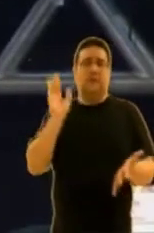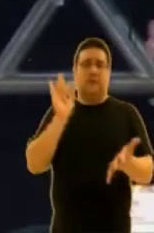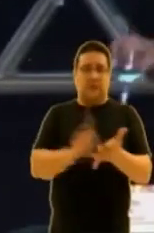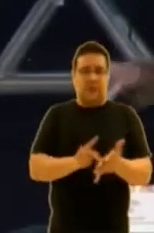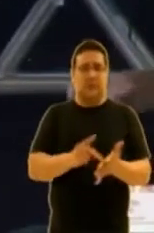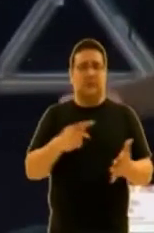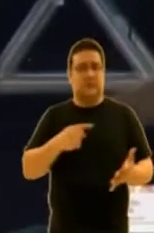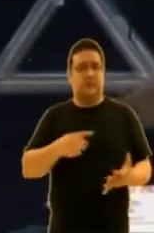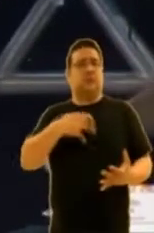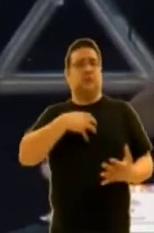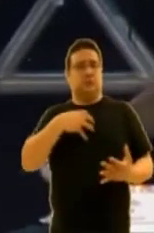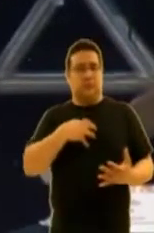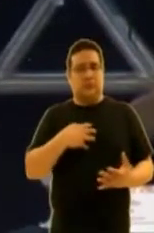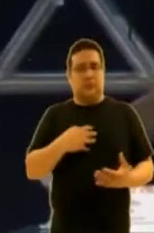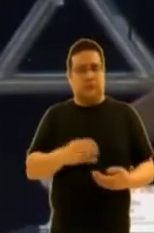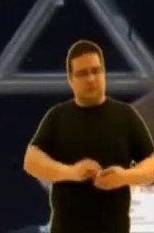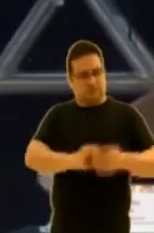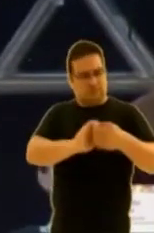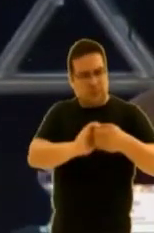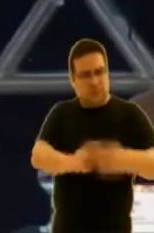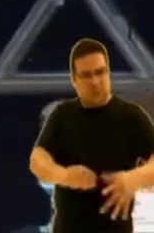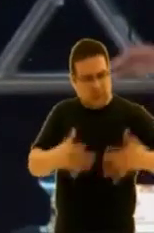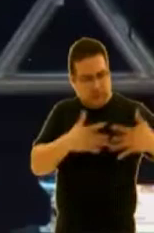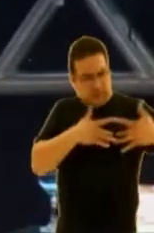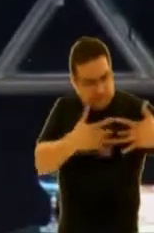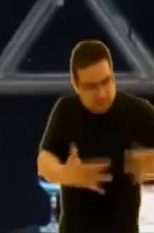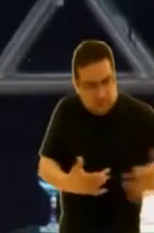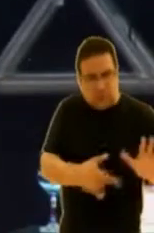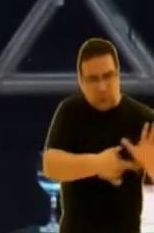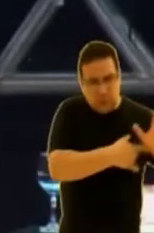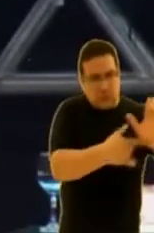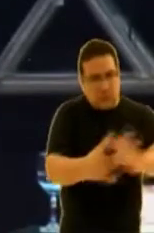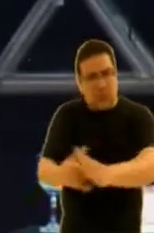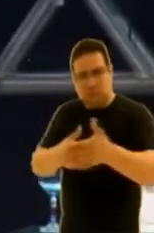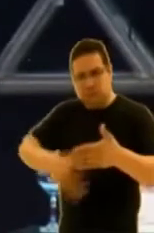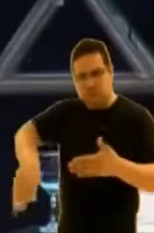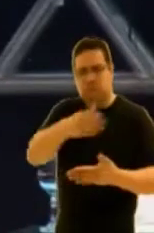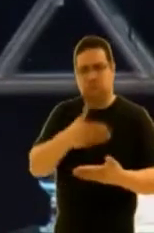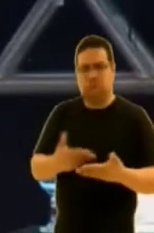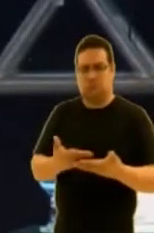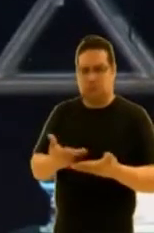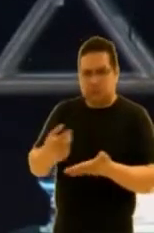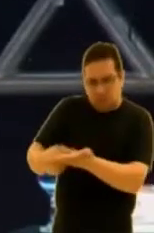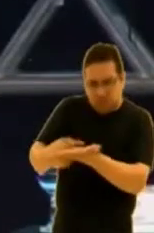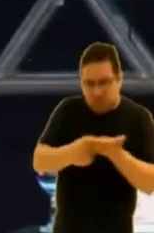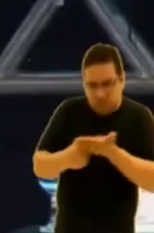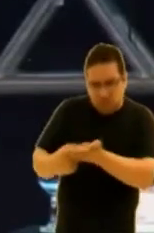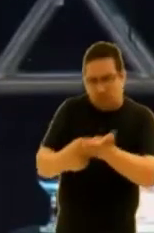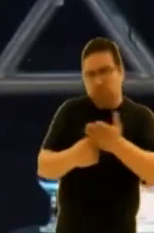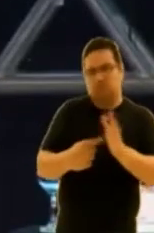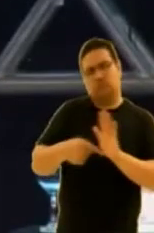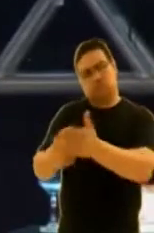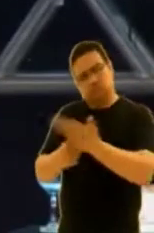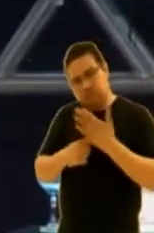absolutamente solidária, parceira, que eu tento desempenhar esse papel. Então, para mim é muito claro